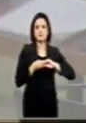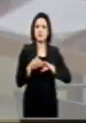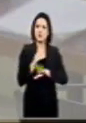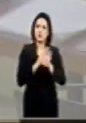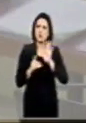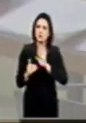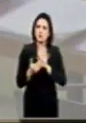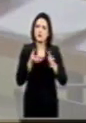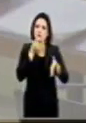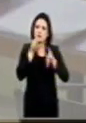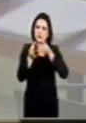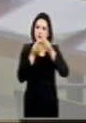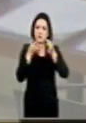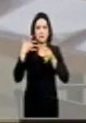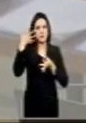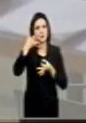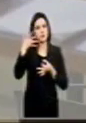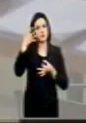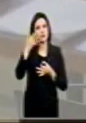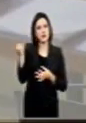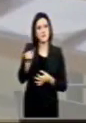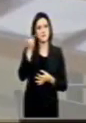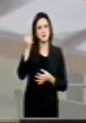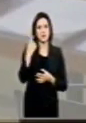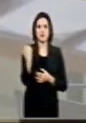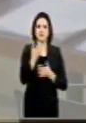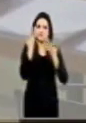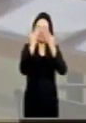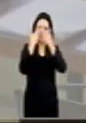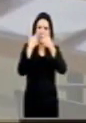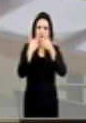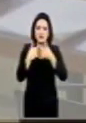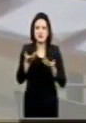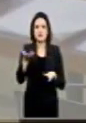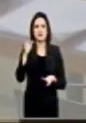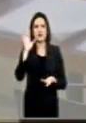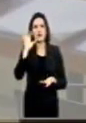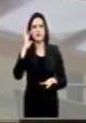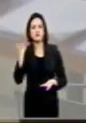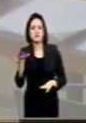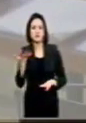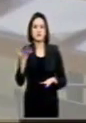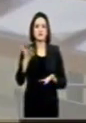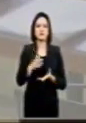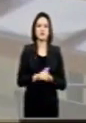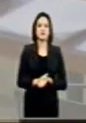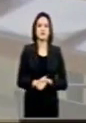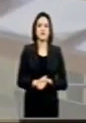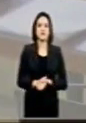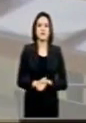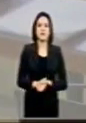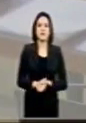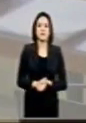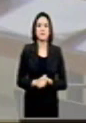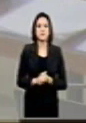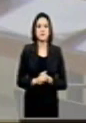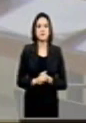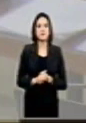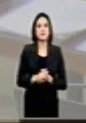trazem elementos importantes para a reflexão e deliberação desse colegiado, dos ilustres